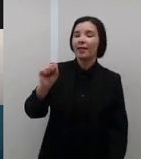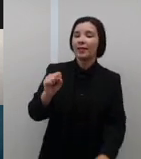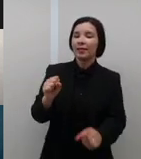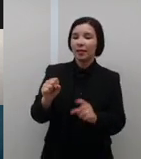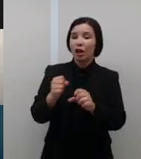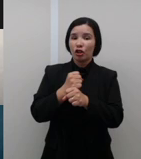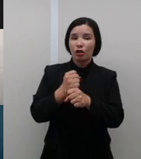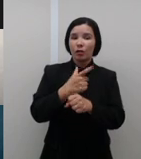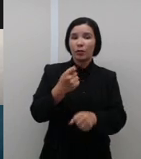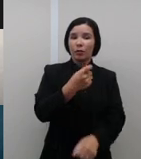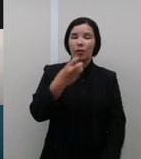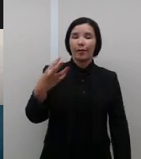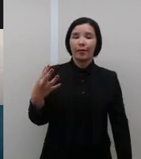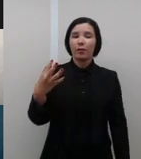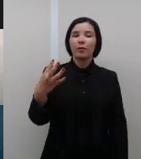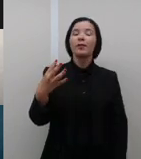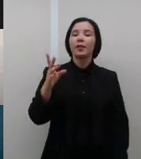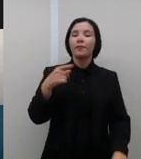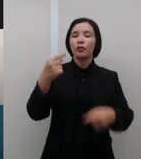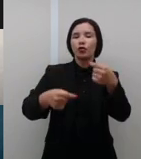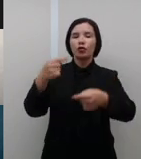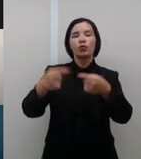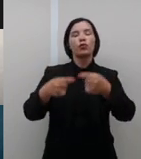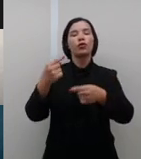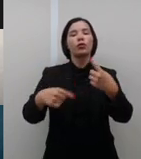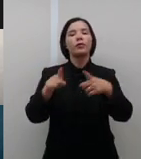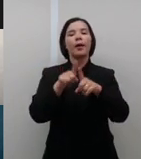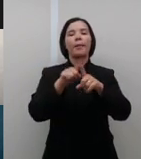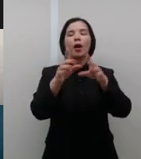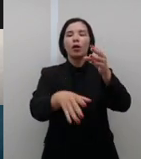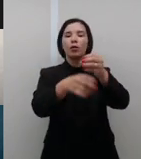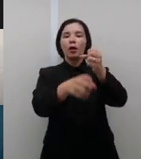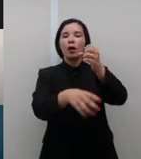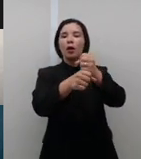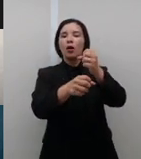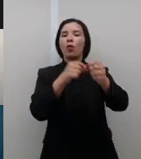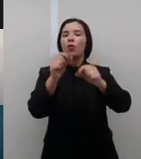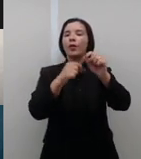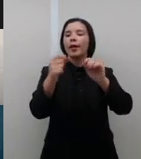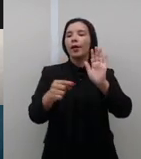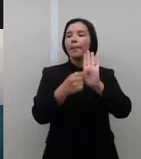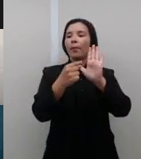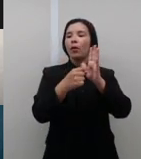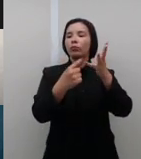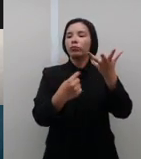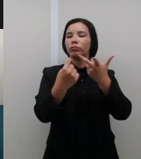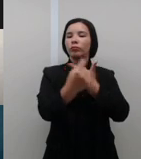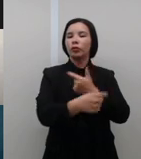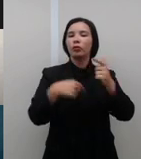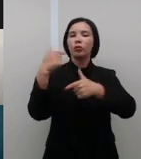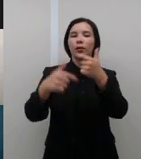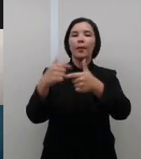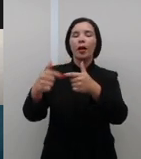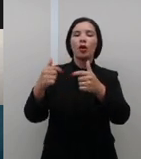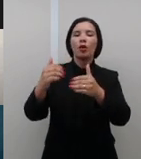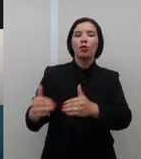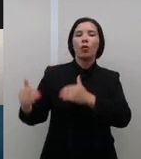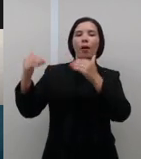3984/2014, discutiu-se apenas acerca da acumulação de pontos referente ao exercício do magistério. O edital complementar